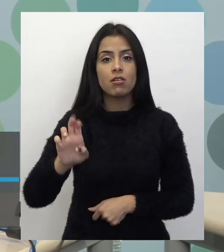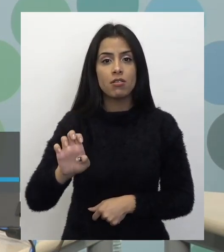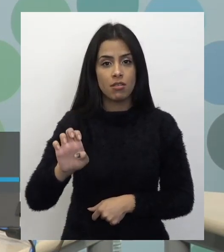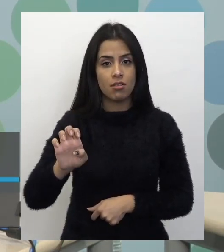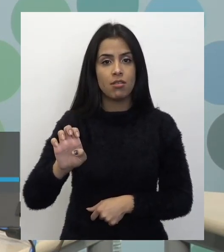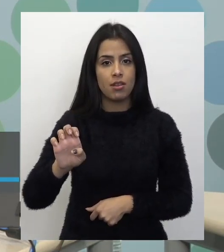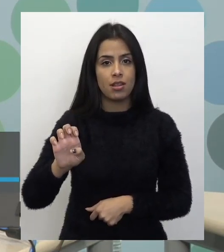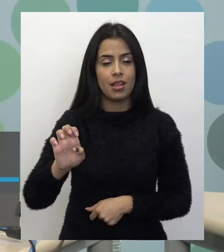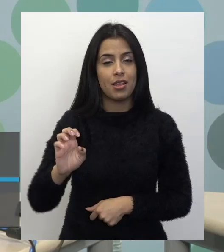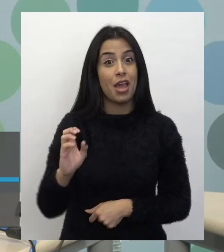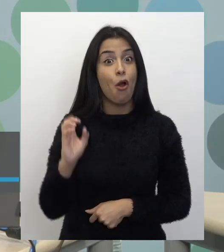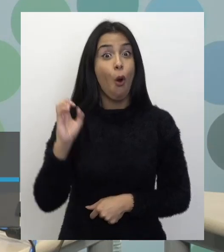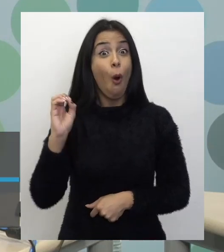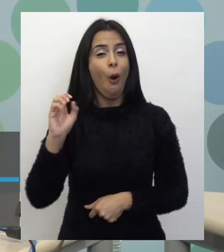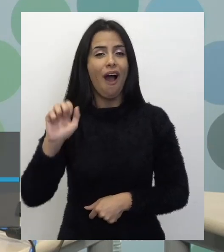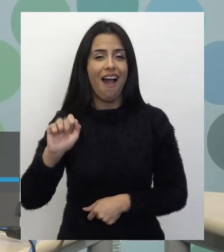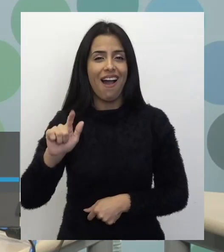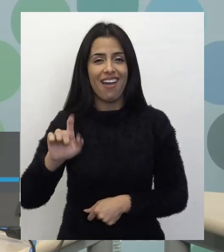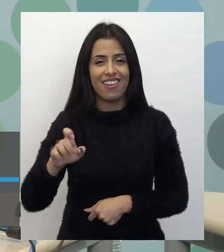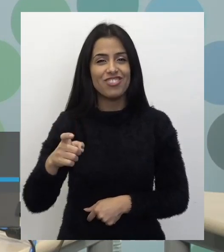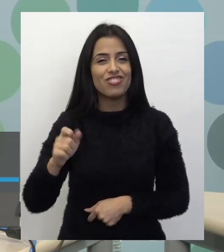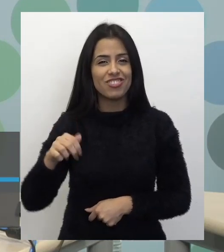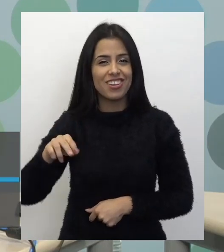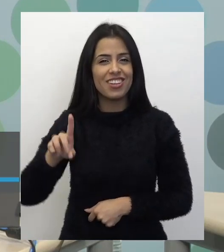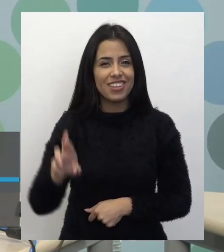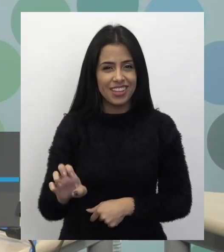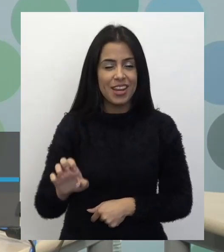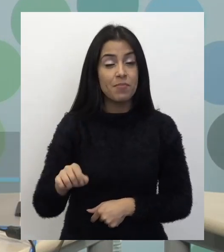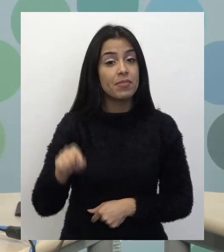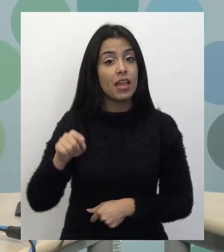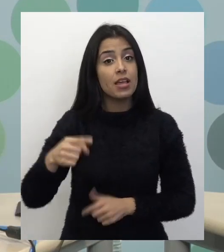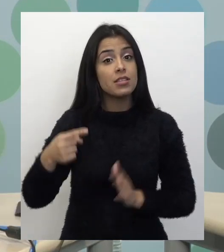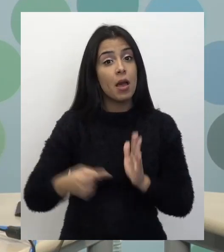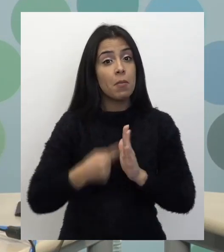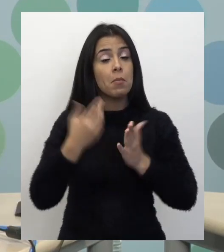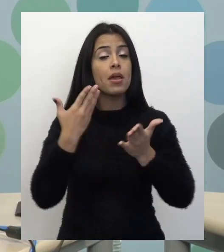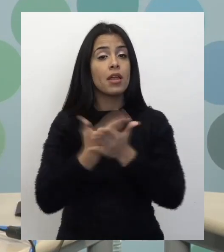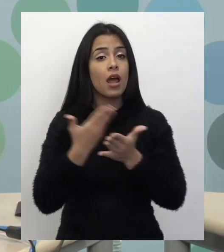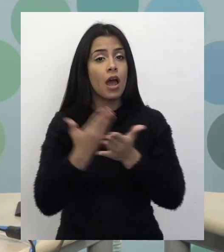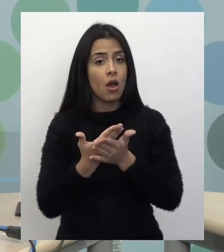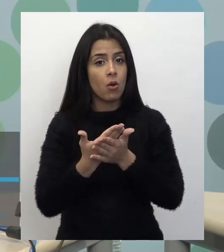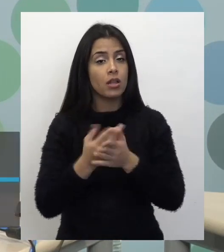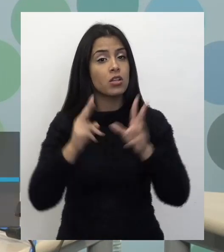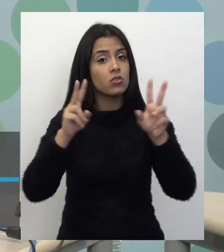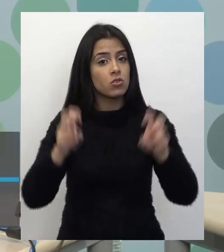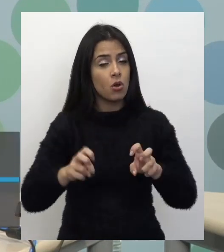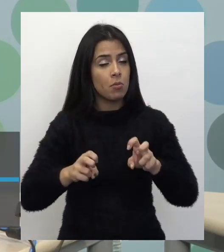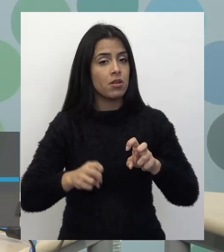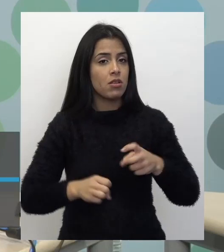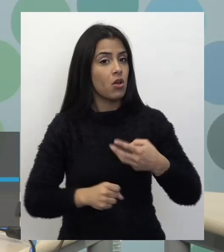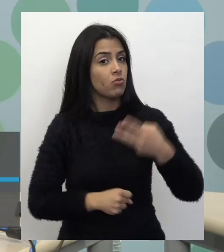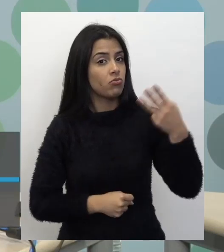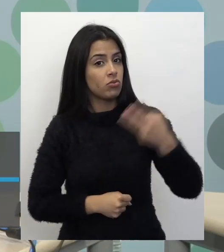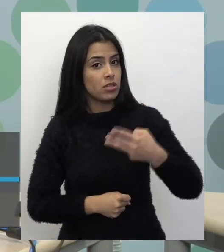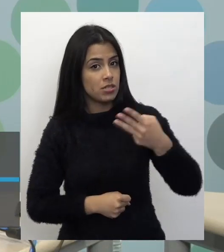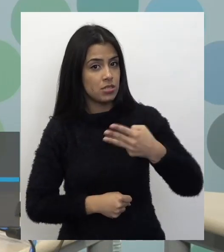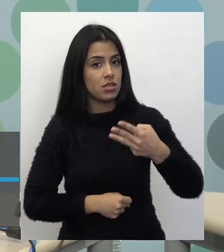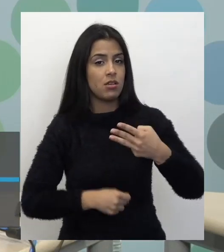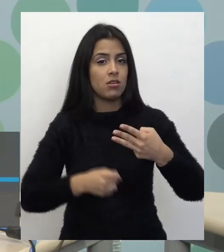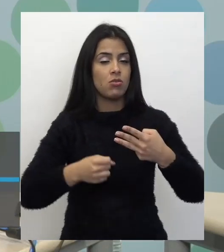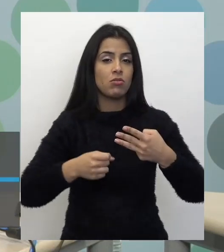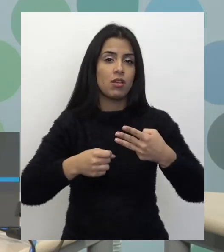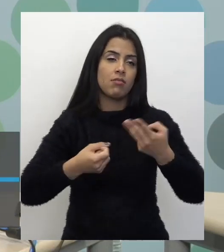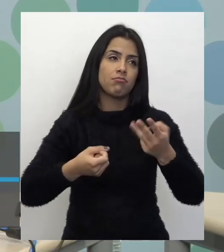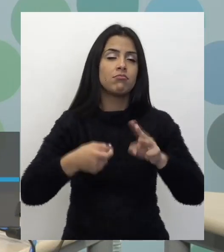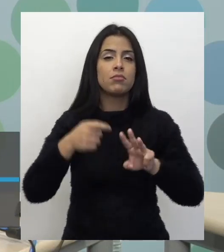do terceiro bimestre, tá? E alguns dos conteúdos que a gente vai trabalhar hoje estão no caderno do